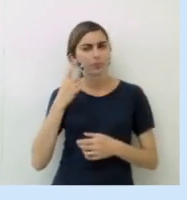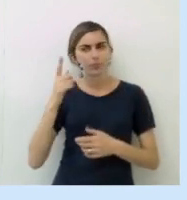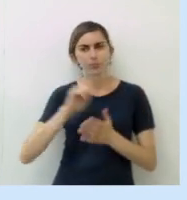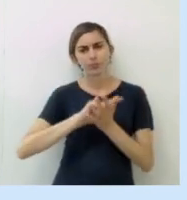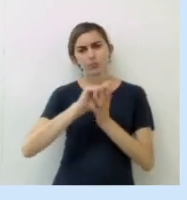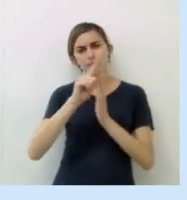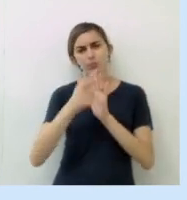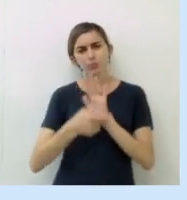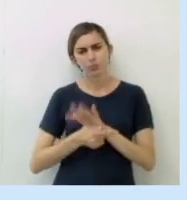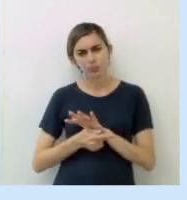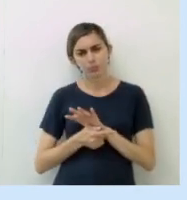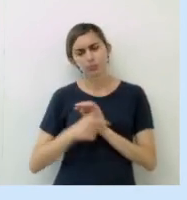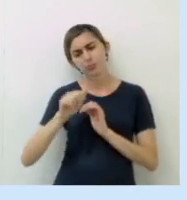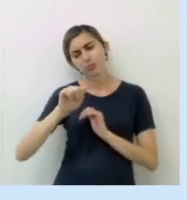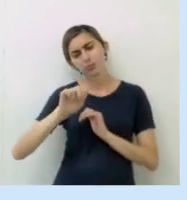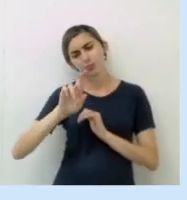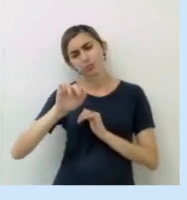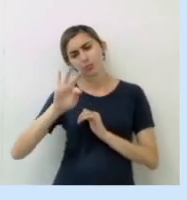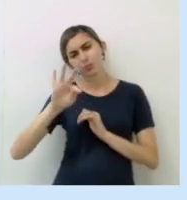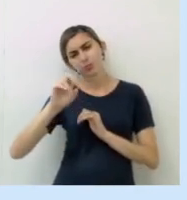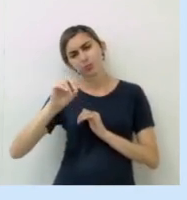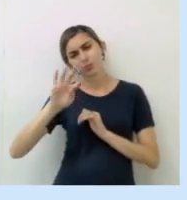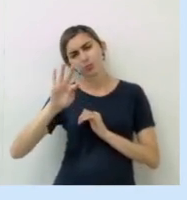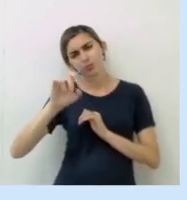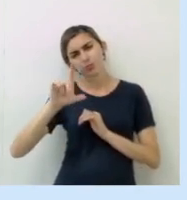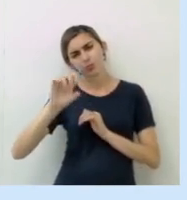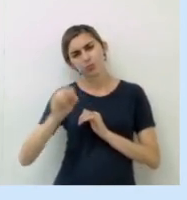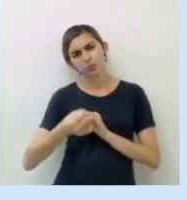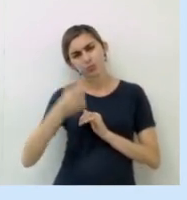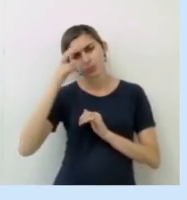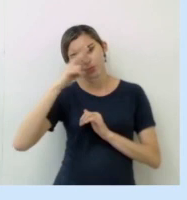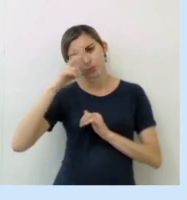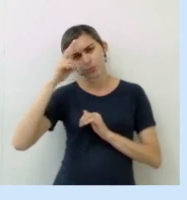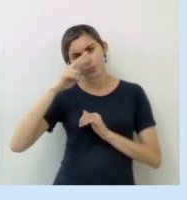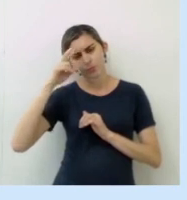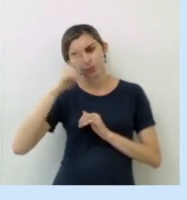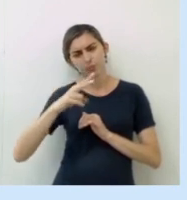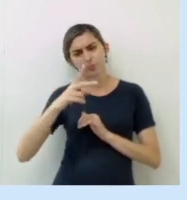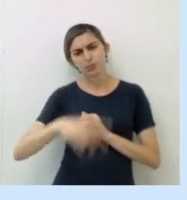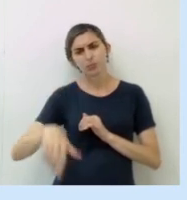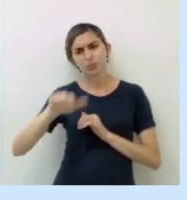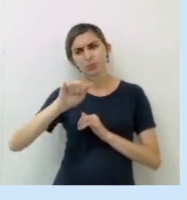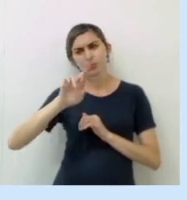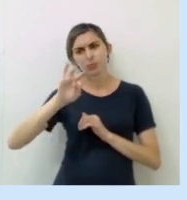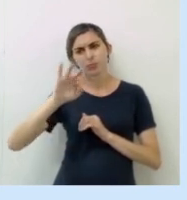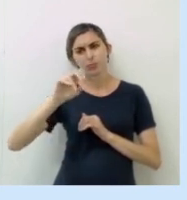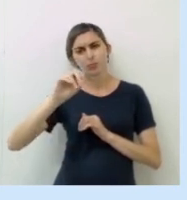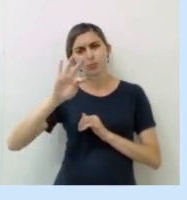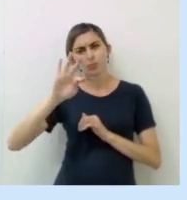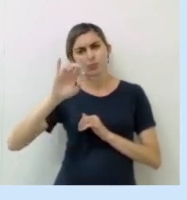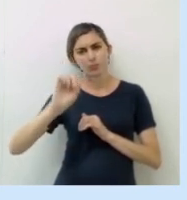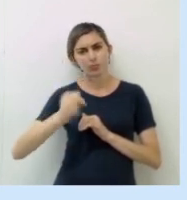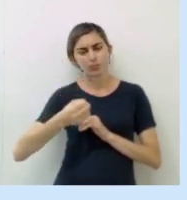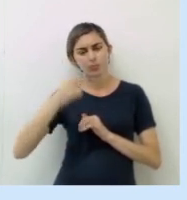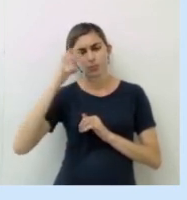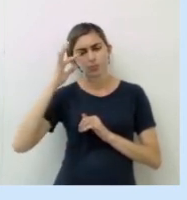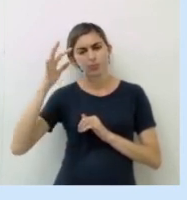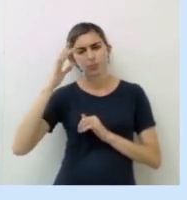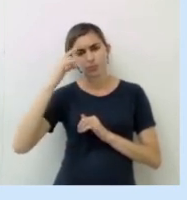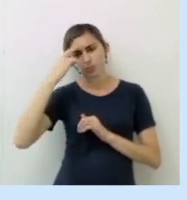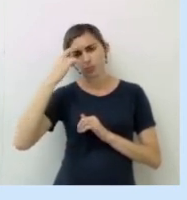gêneros, e temos Aristóteles. É importante lembrar, certo, que Aristóteles, o filósofo, o